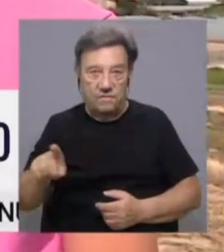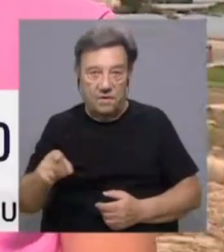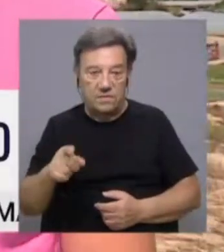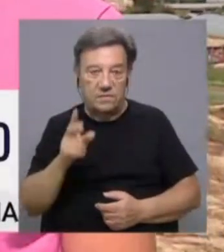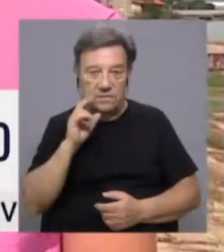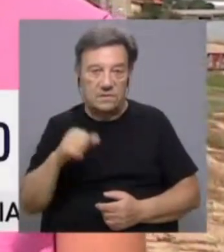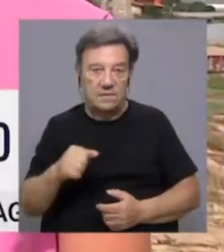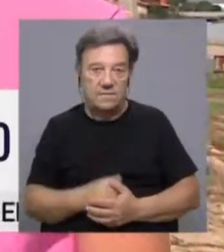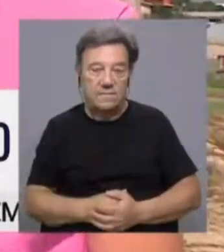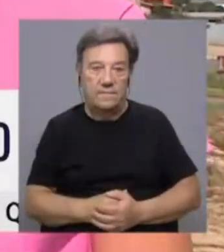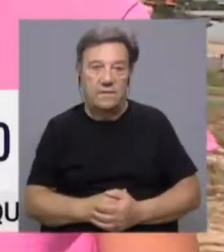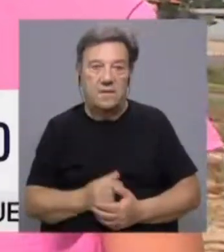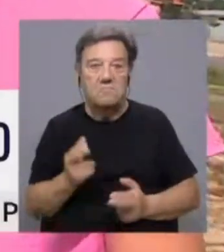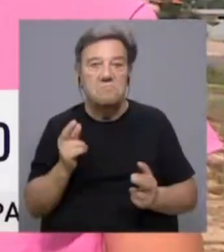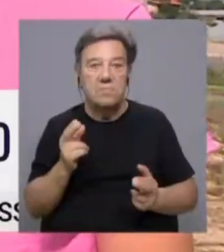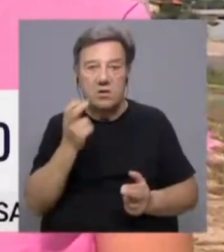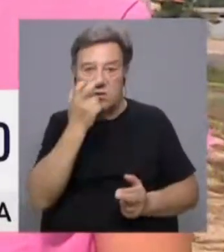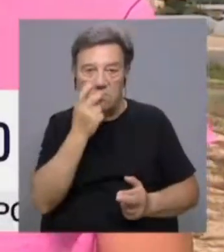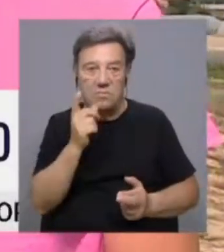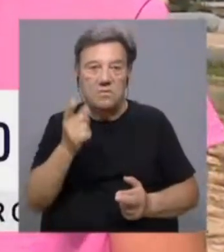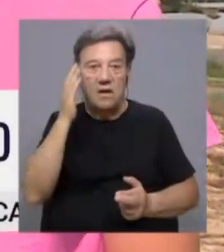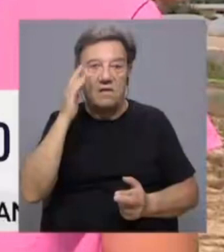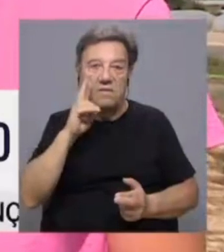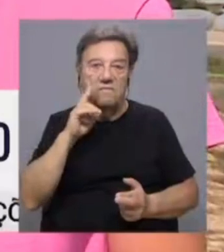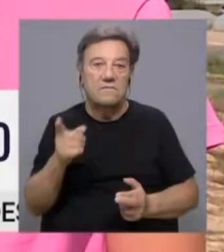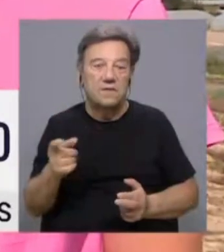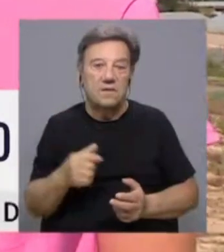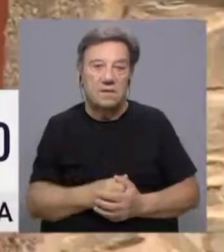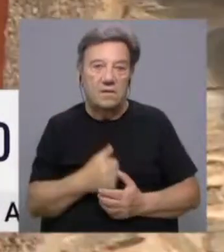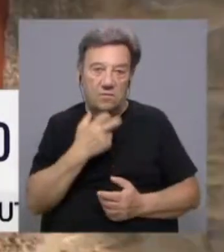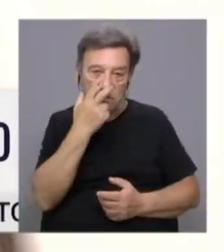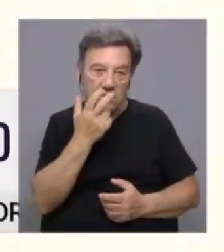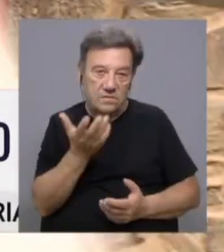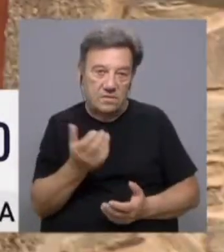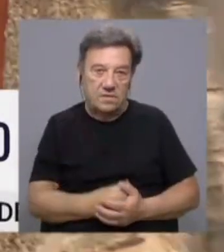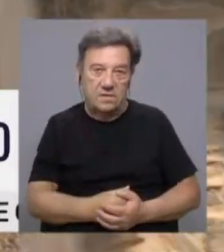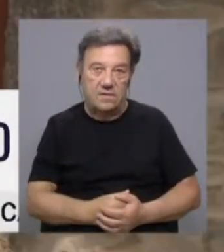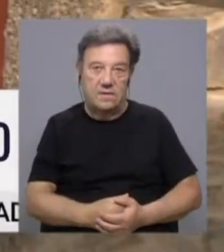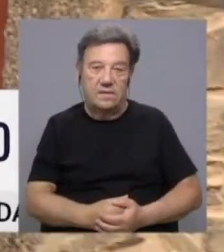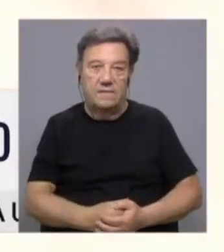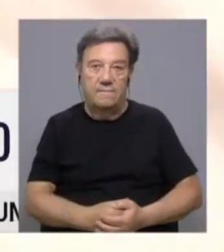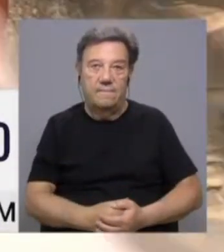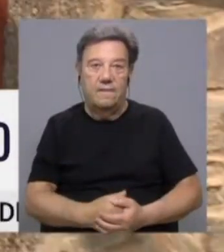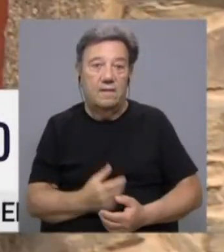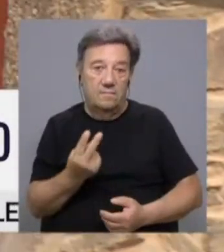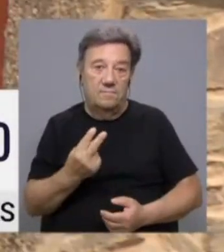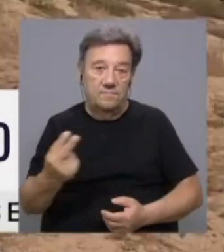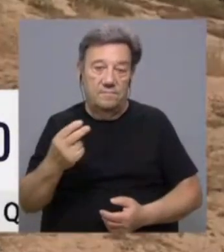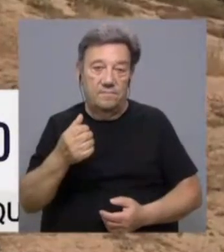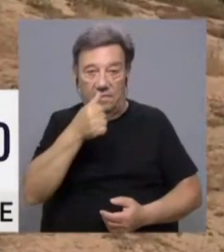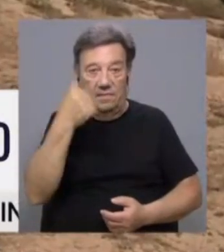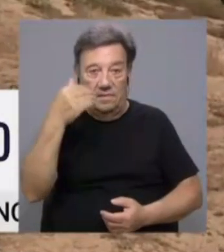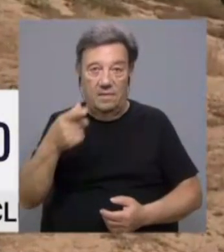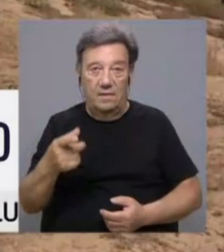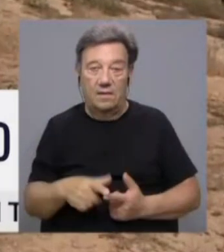Sim. Sim. Qual é a tua expectativa? Estás curiosa? O que é que achas que vais ver? Estou curiosa. E lá vão elas entretidas de